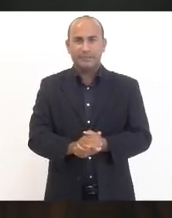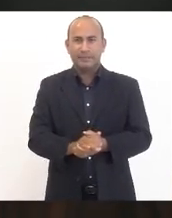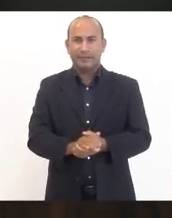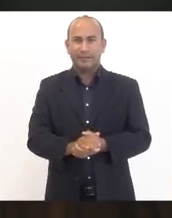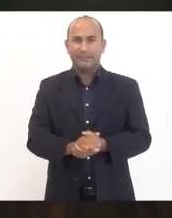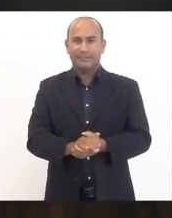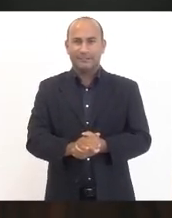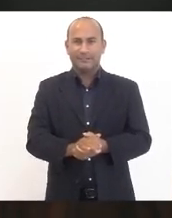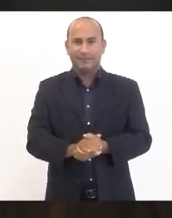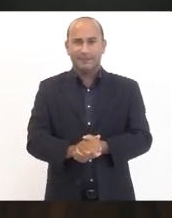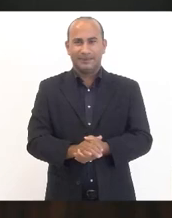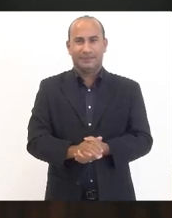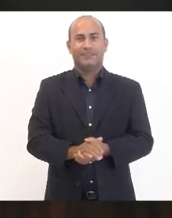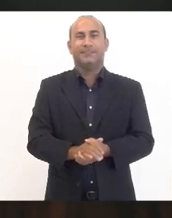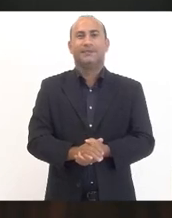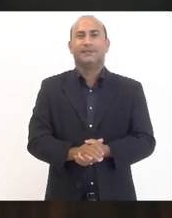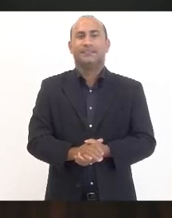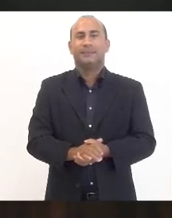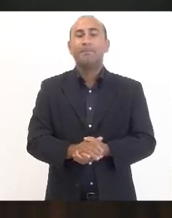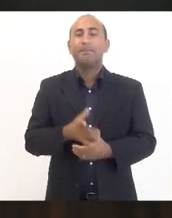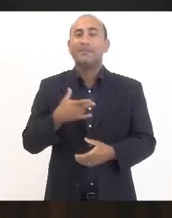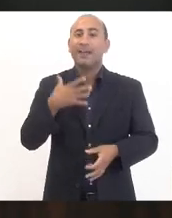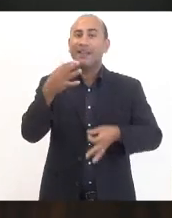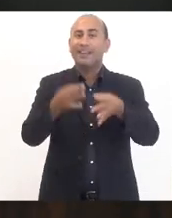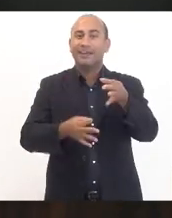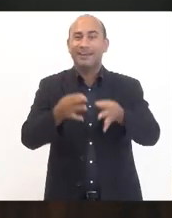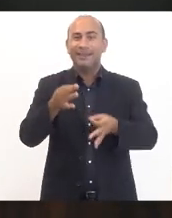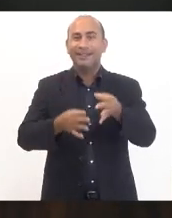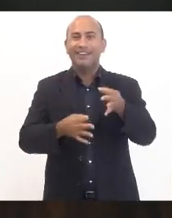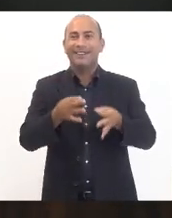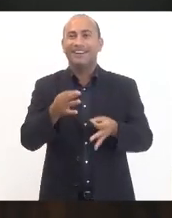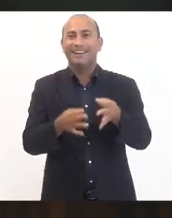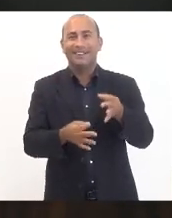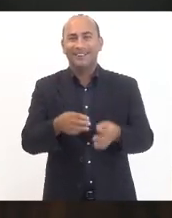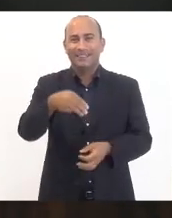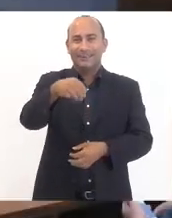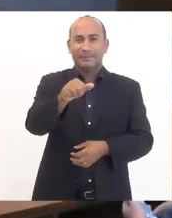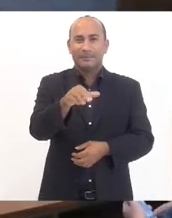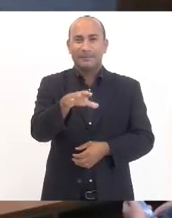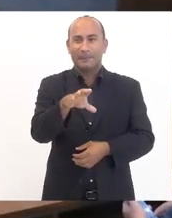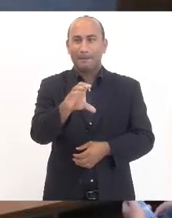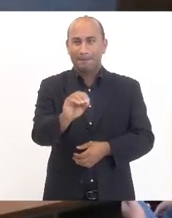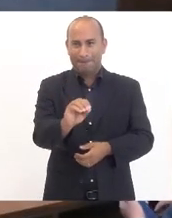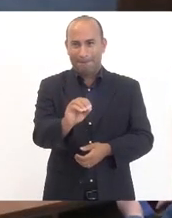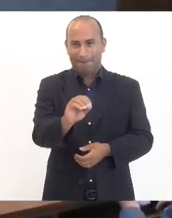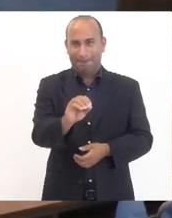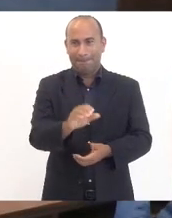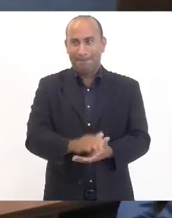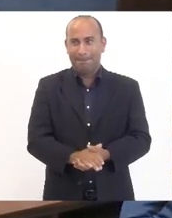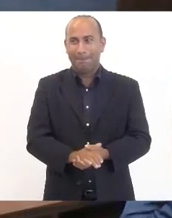Para emitir parecer pela Comissão de Constituição e Justiça, deputado Márcio Pacheco.